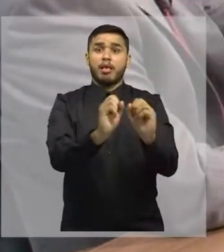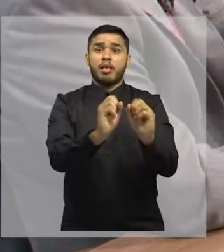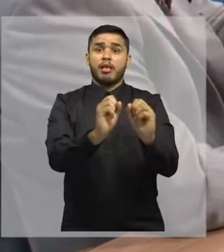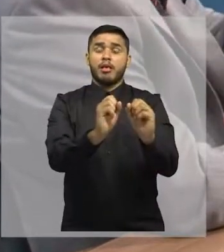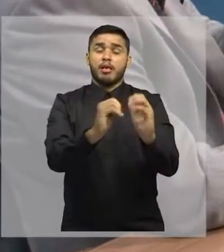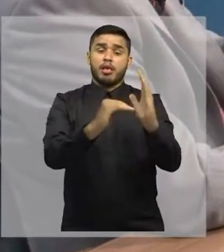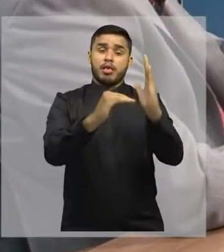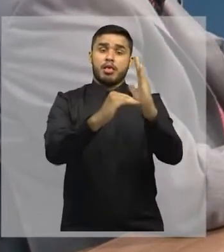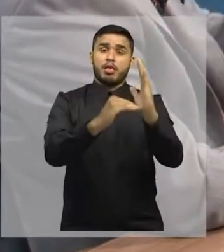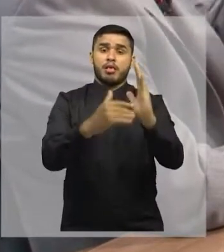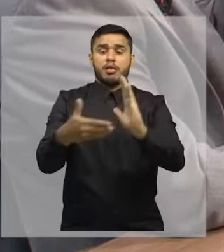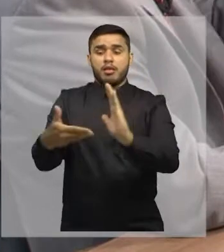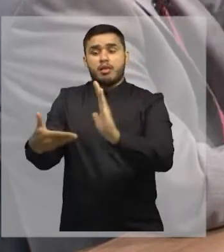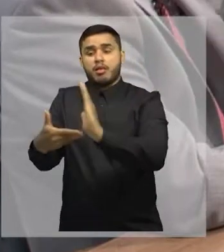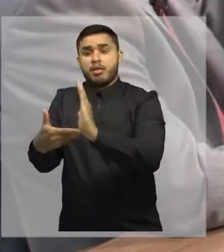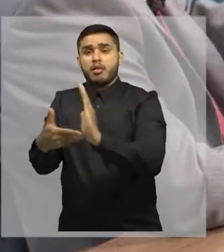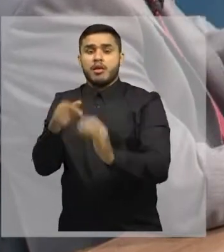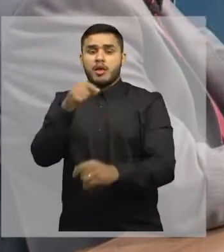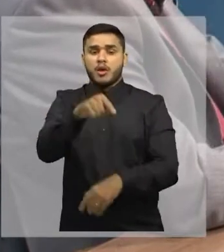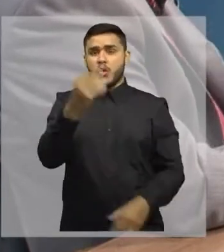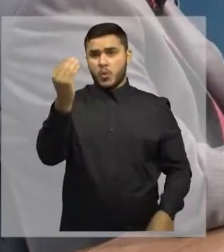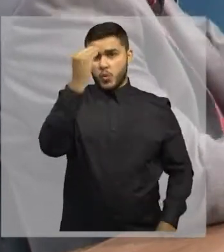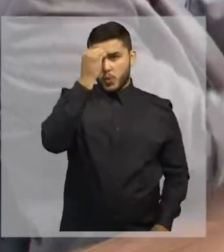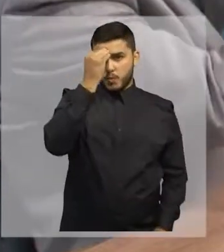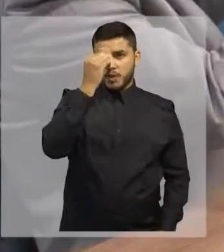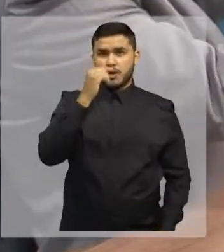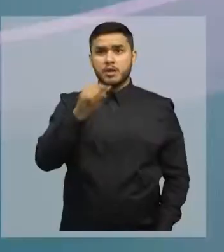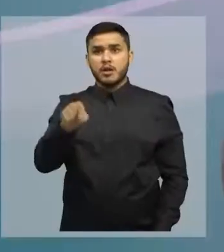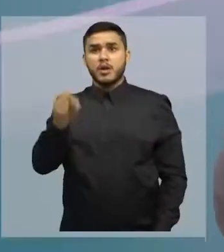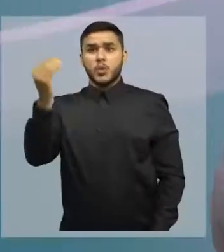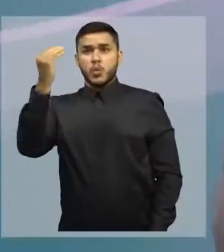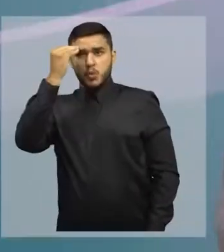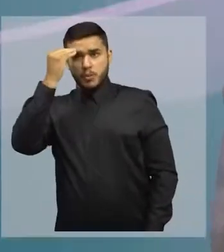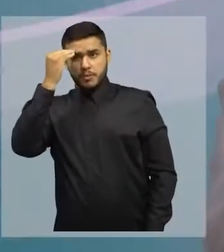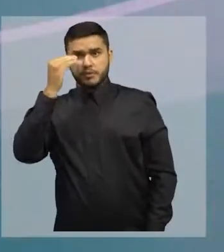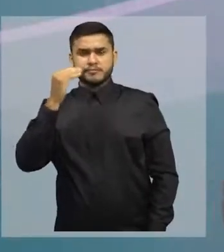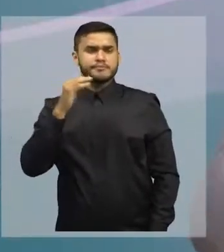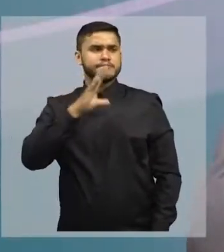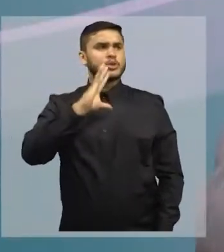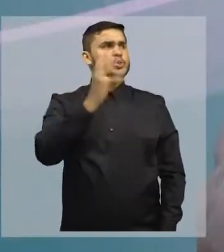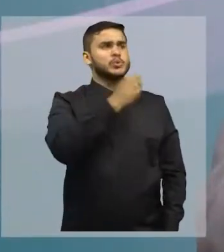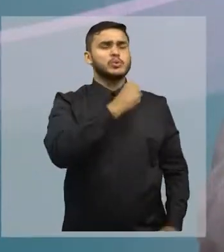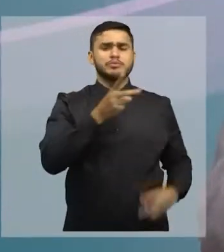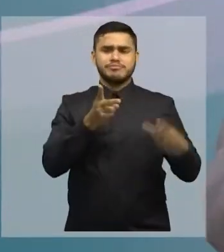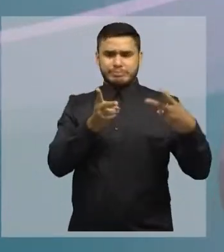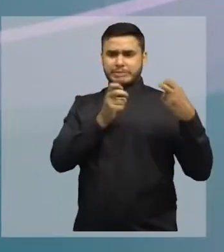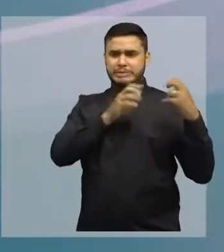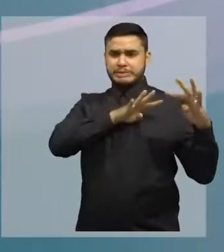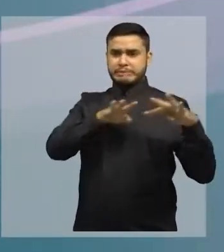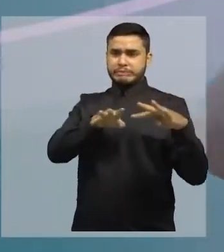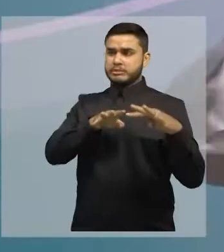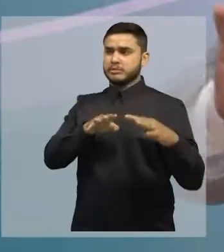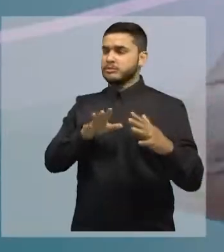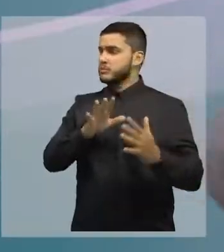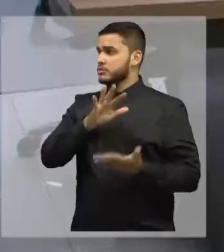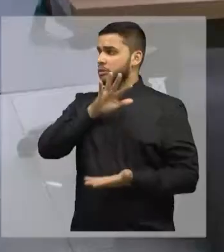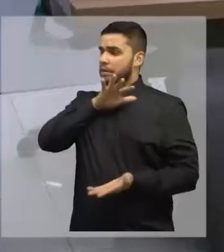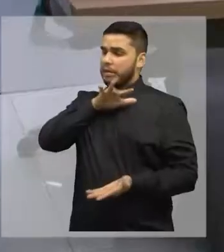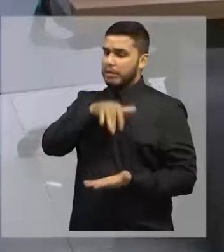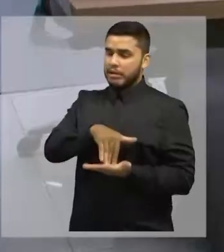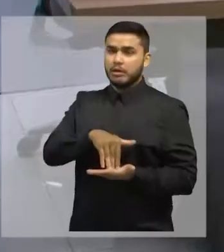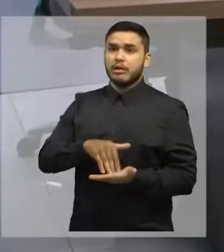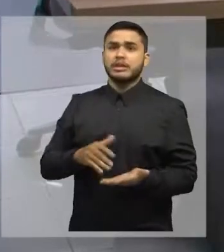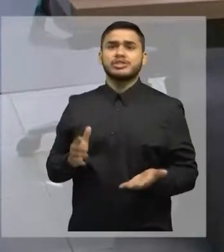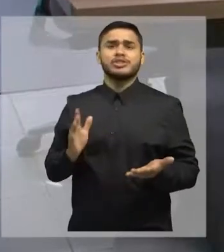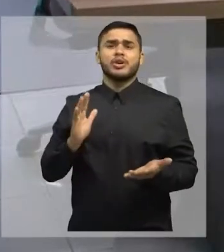vá colocar a culpa no Congresso. O Congresso não tem como cair mais do que já, em termos de percepção. Não tem como cair. Está no volume morto. Está